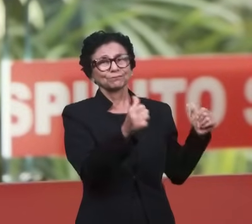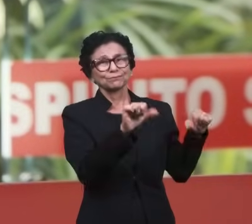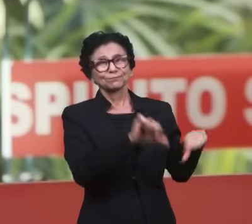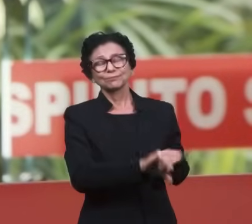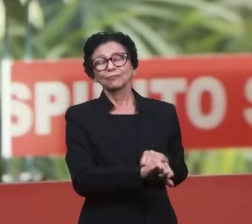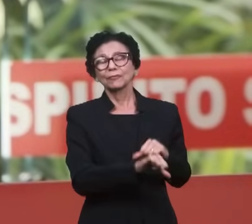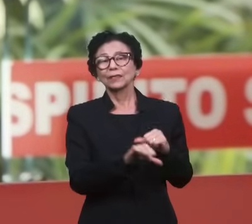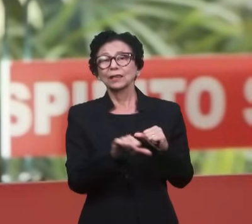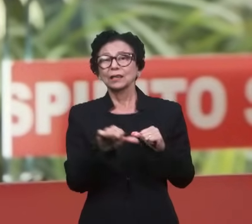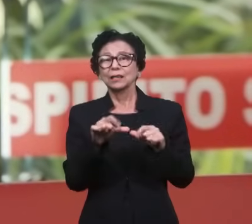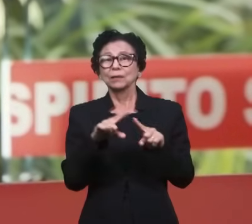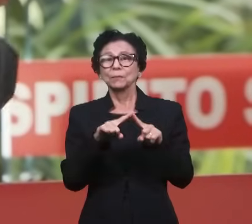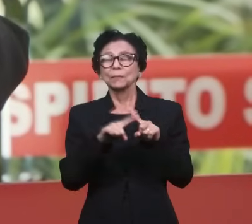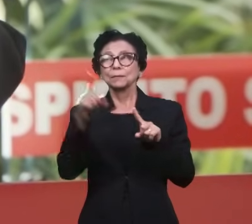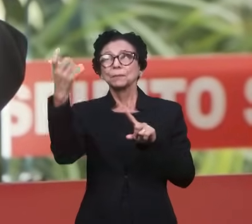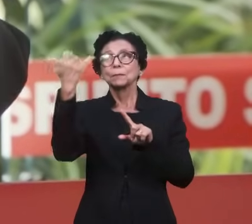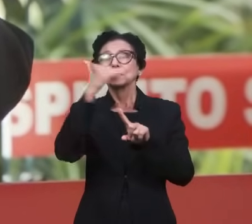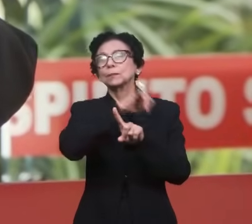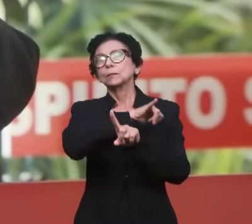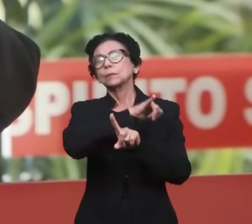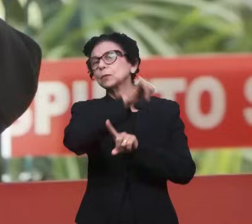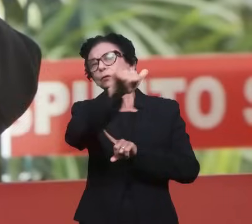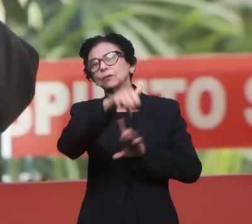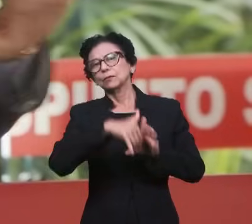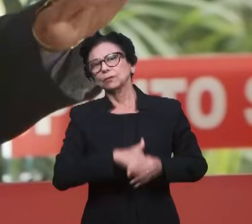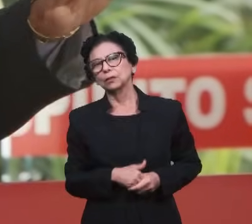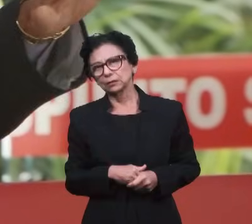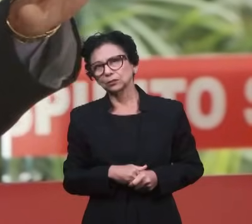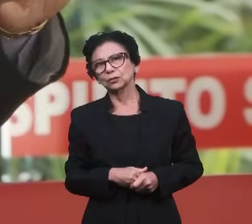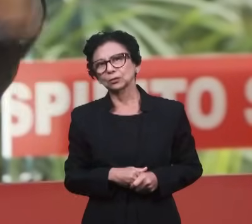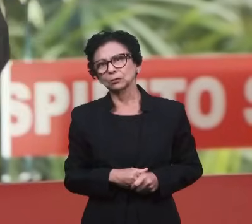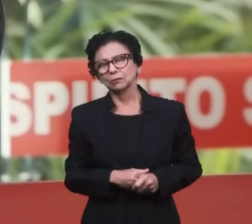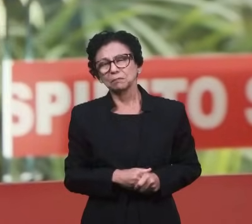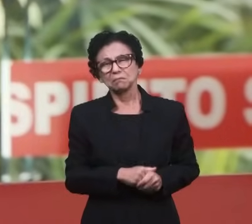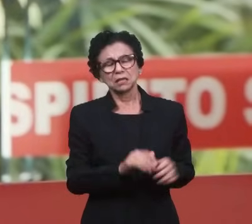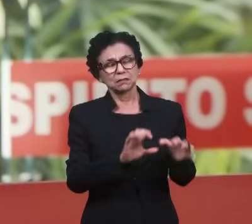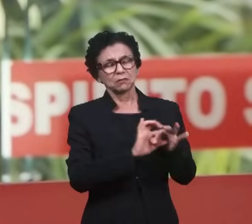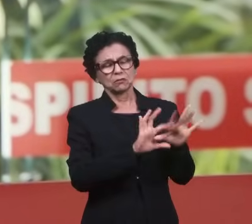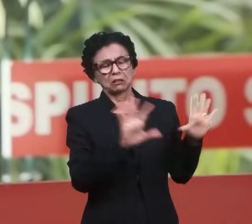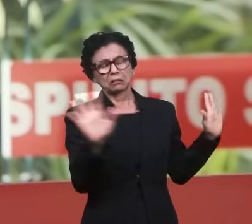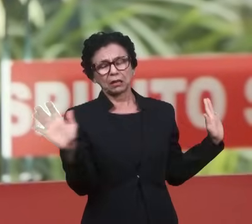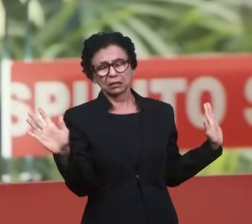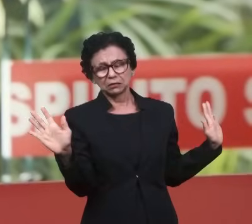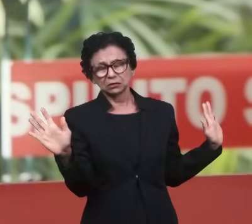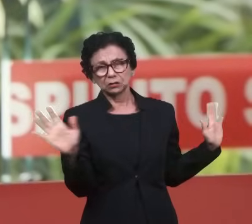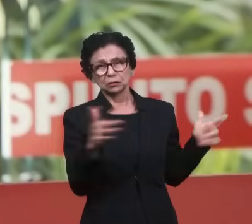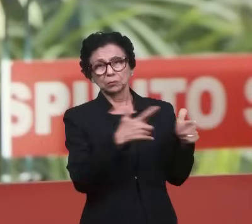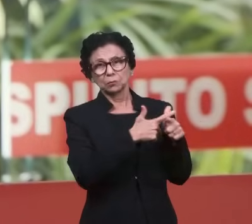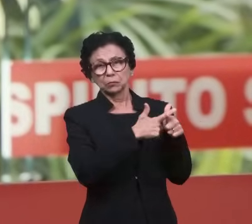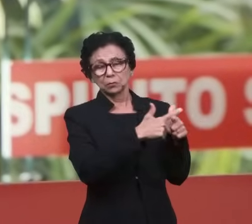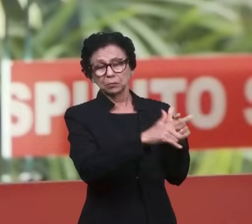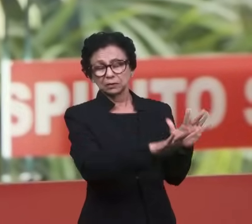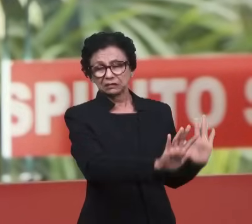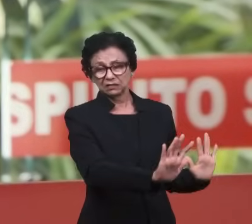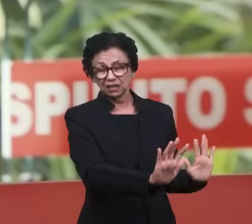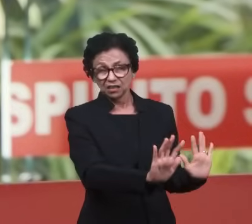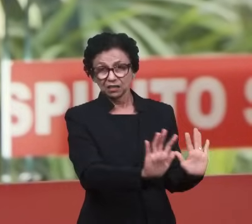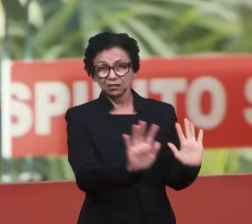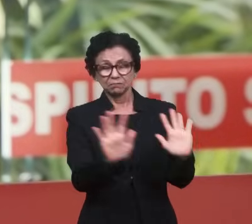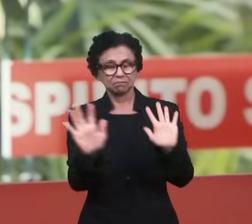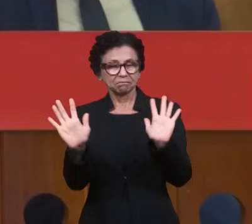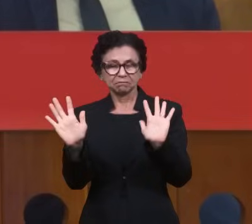às pessoas que vão para as reuniões, cada um faz do jeito que quer. Isso é problema de cada um, nós não temos que